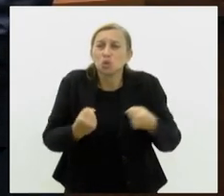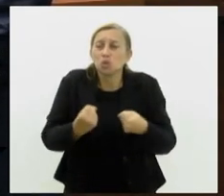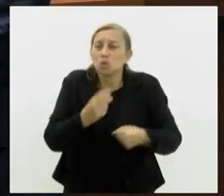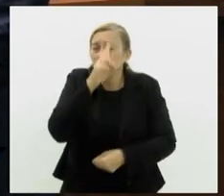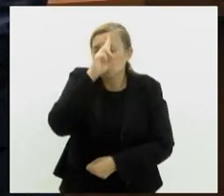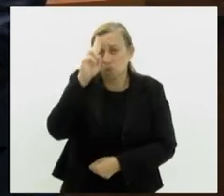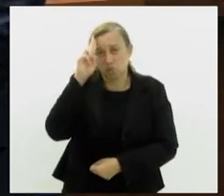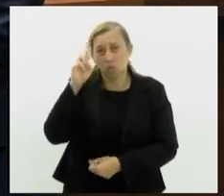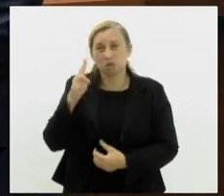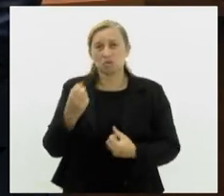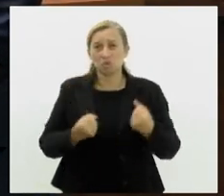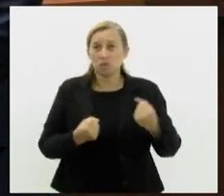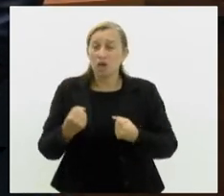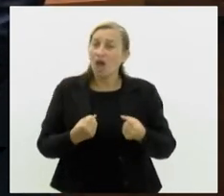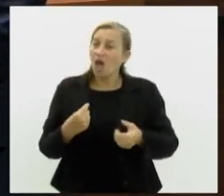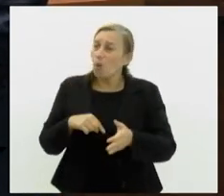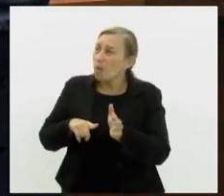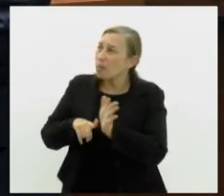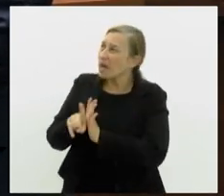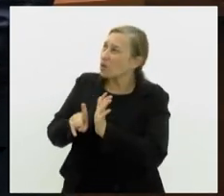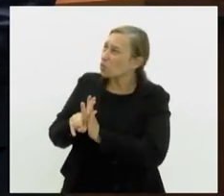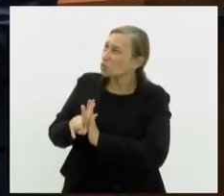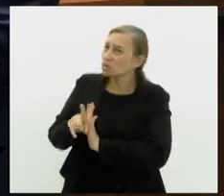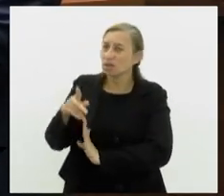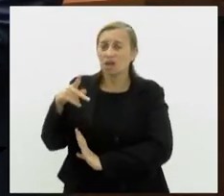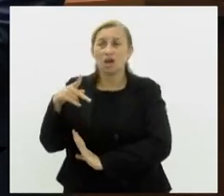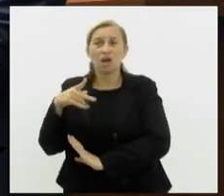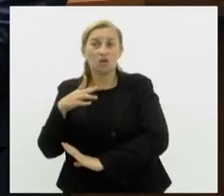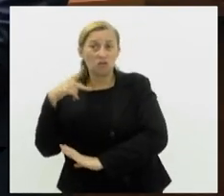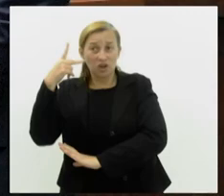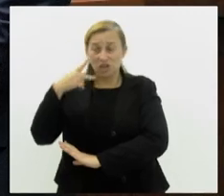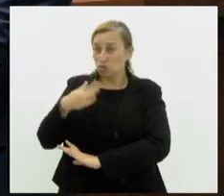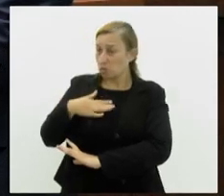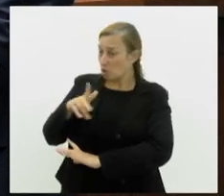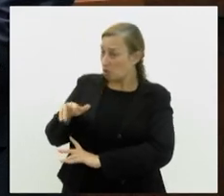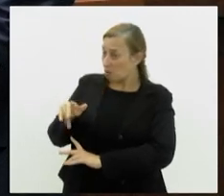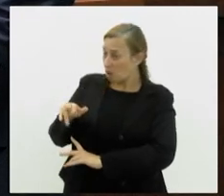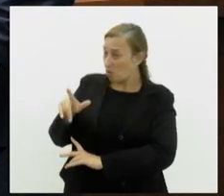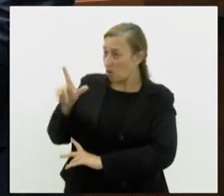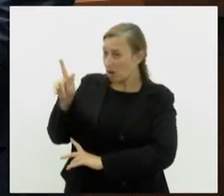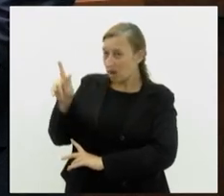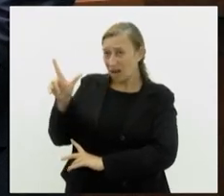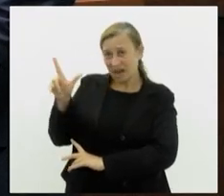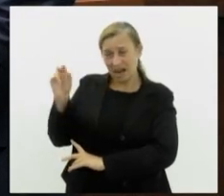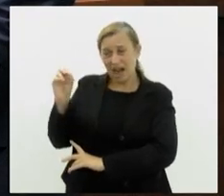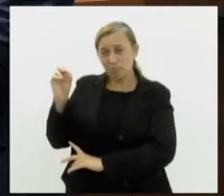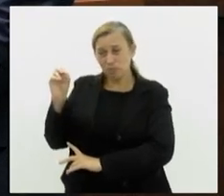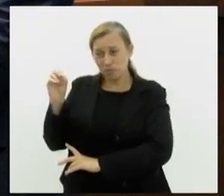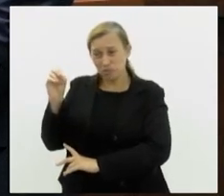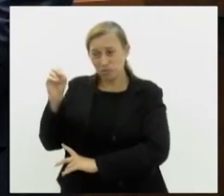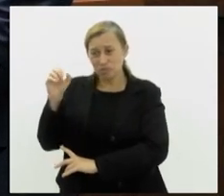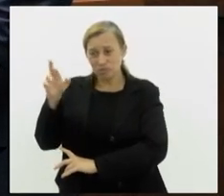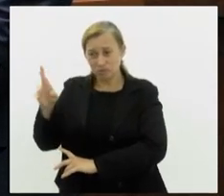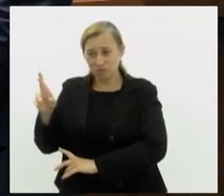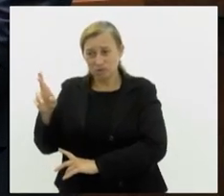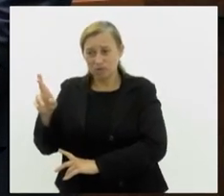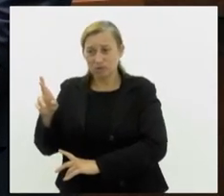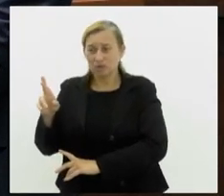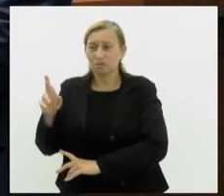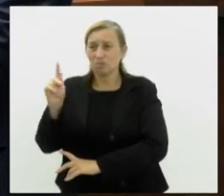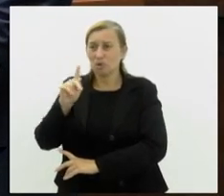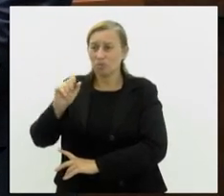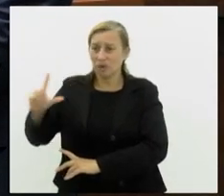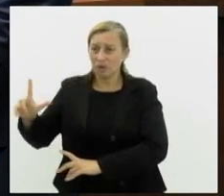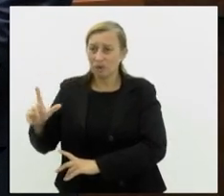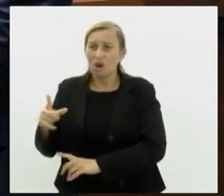aplicativo. E ficou a pergunta, diversas vezes o vereador, meu irmão Glauco Paubel, perguntou, né, aos responsáveis, por que eles não param nenhum